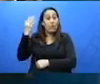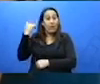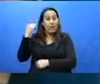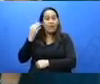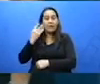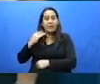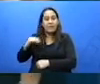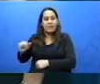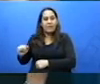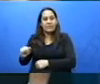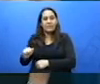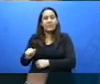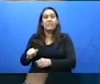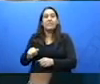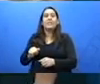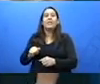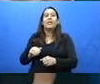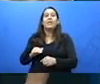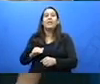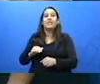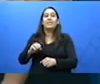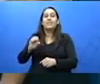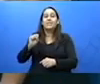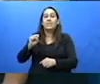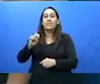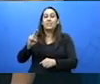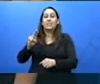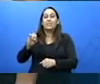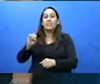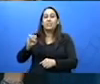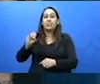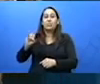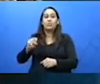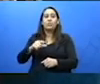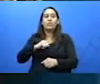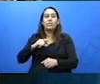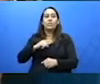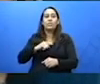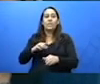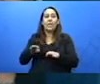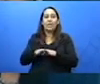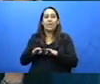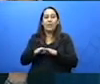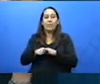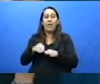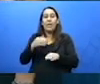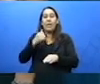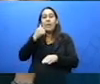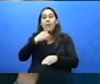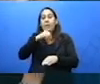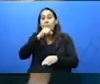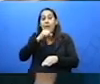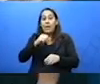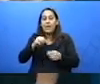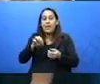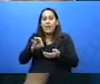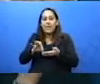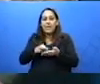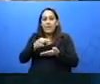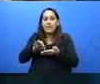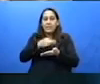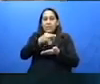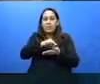criança, além da Suzy, eu tinha a minha mãe, que costurava roupas maravilhosas para